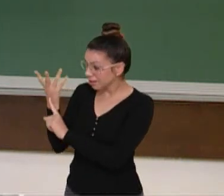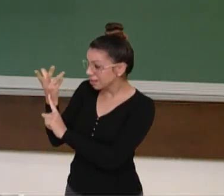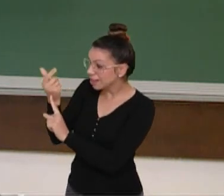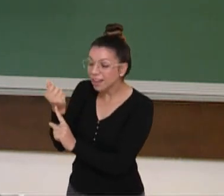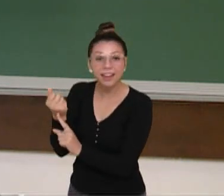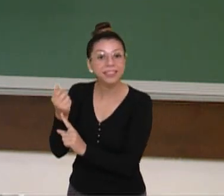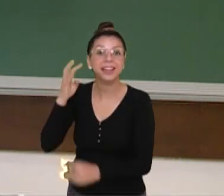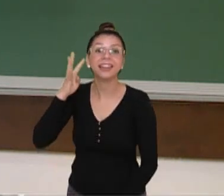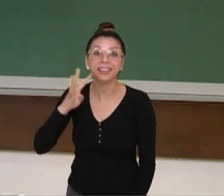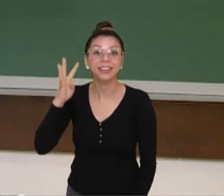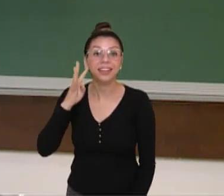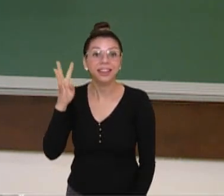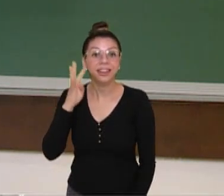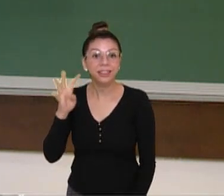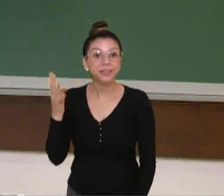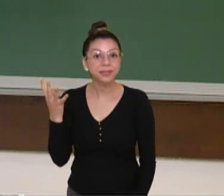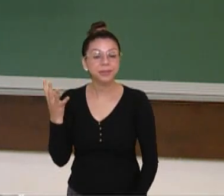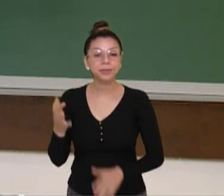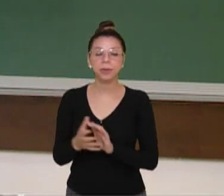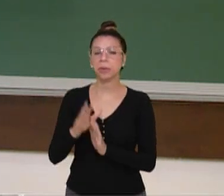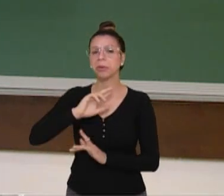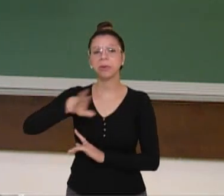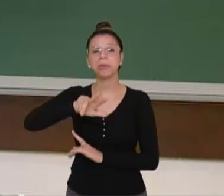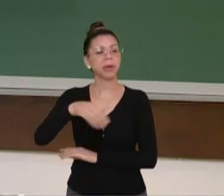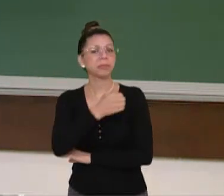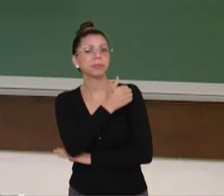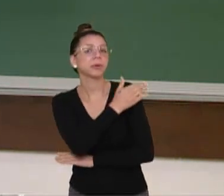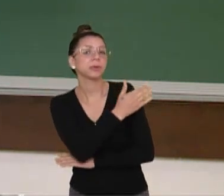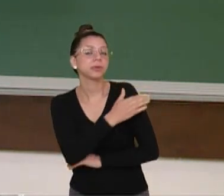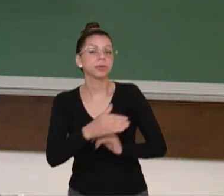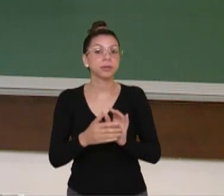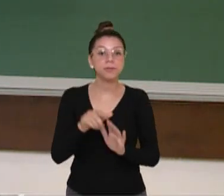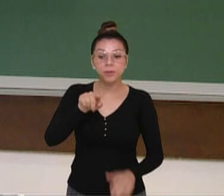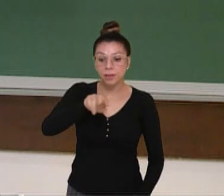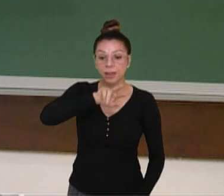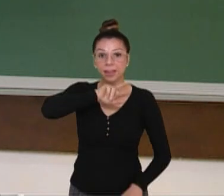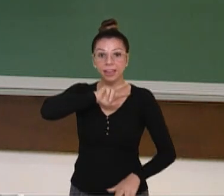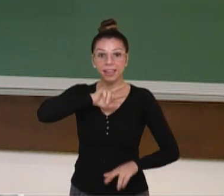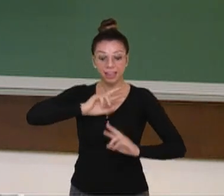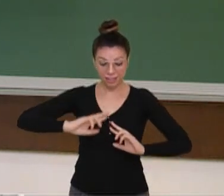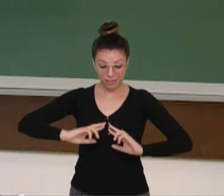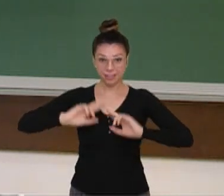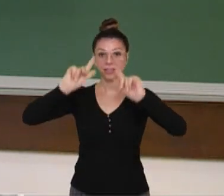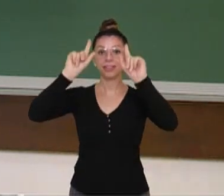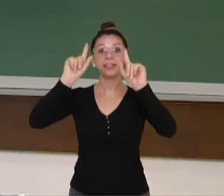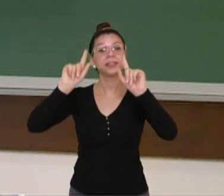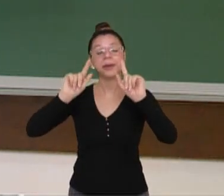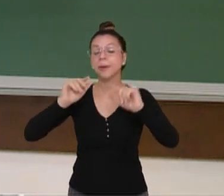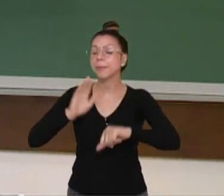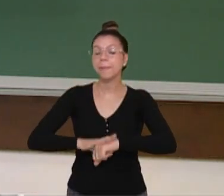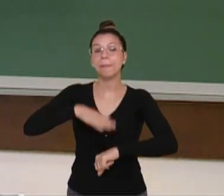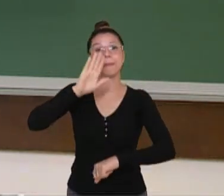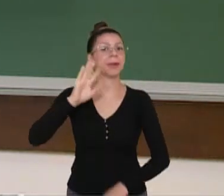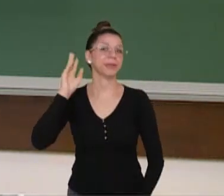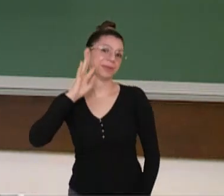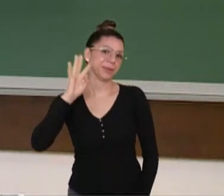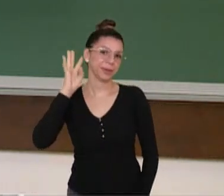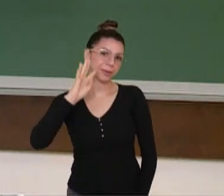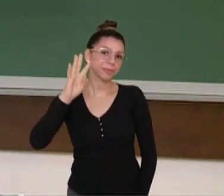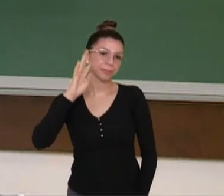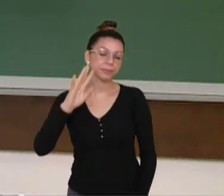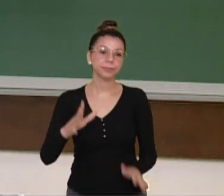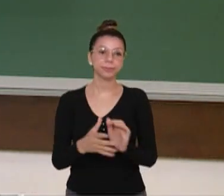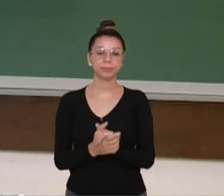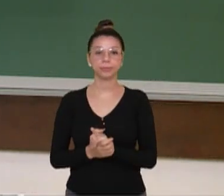uma coisa legal, ela não é nada pejorativa. Se você for diferente, muitas vezes é mais legal ainda. Então, por